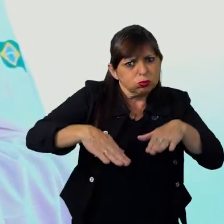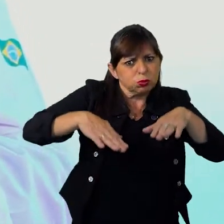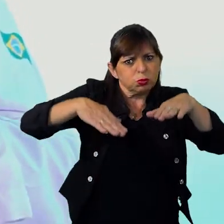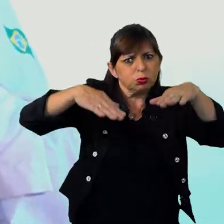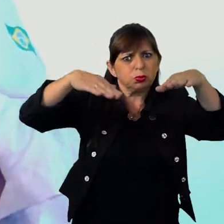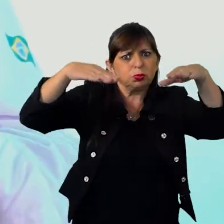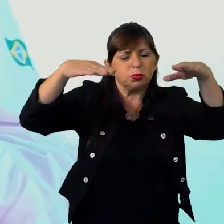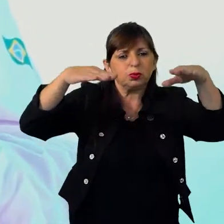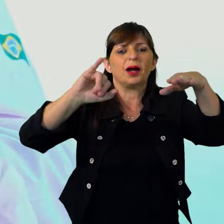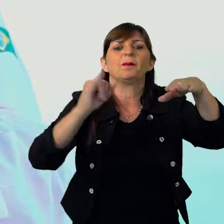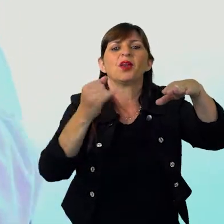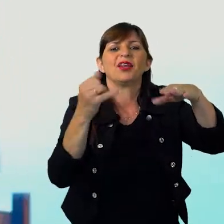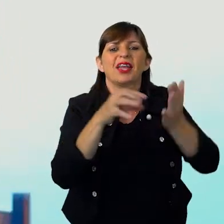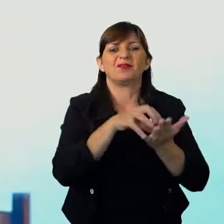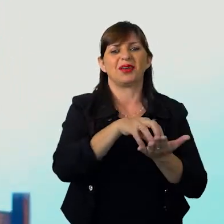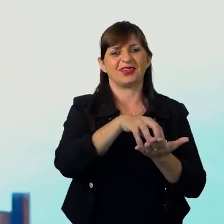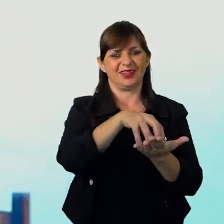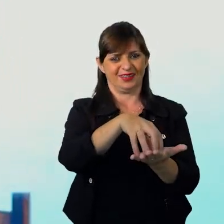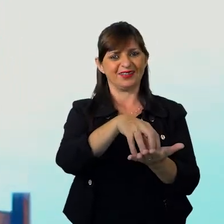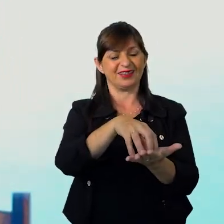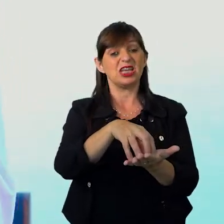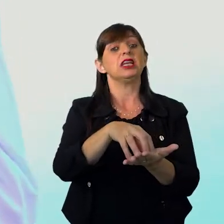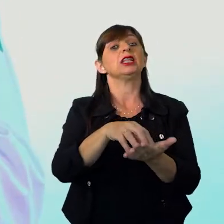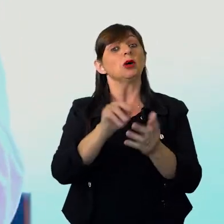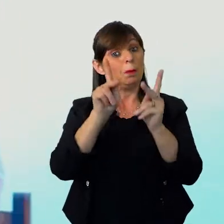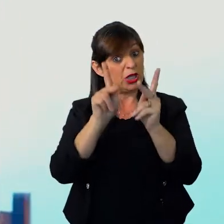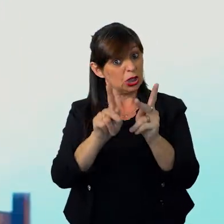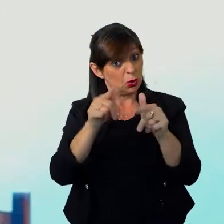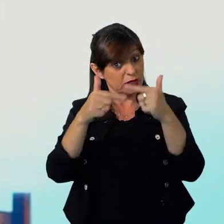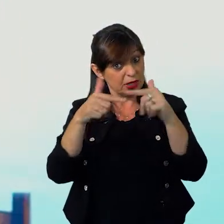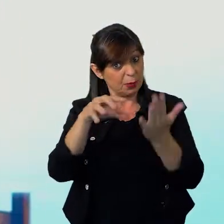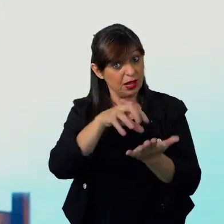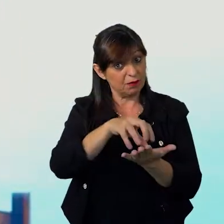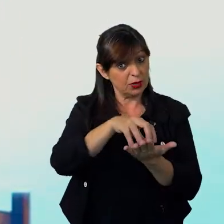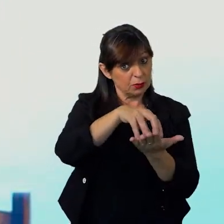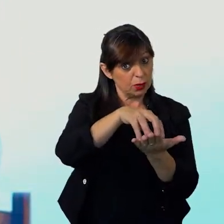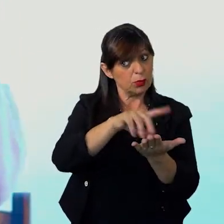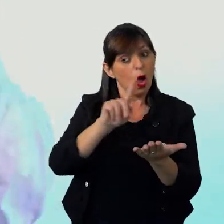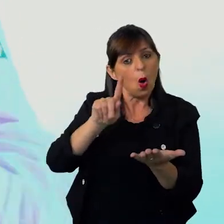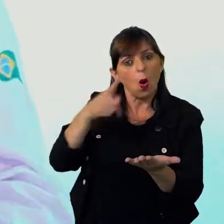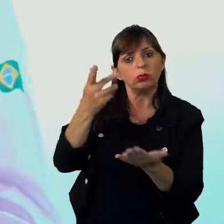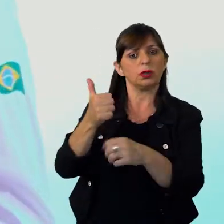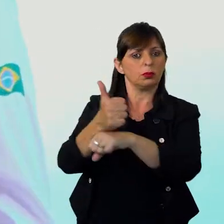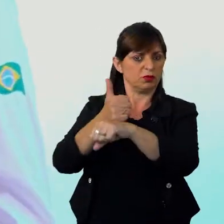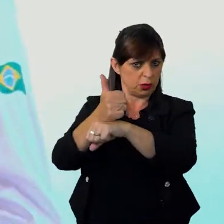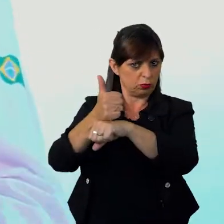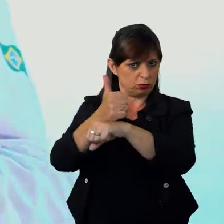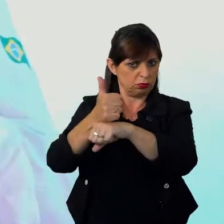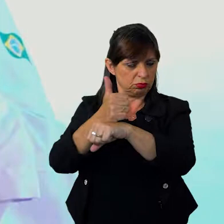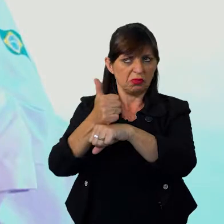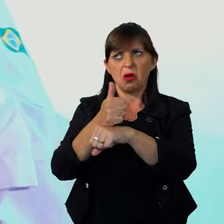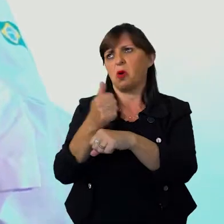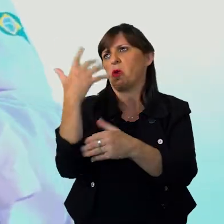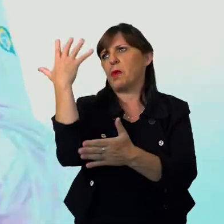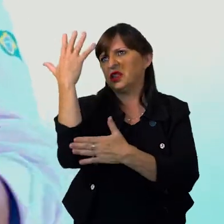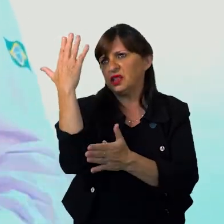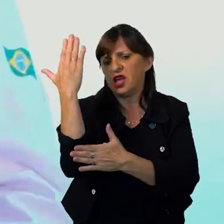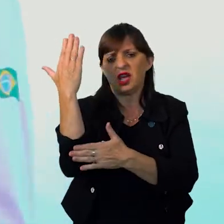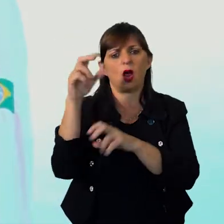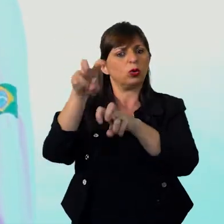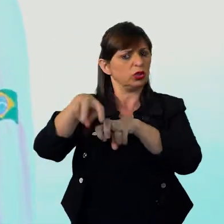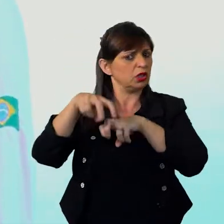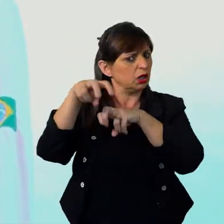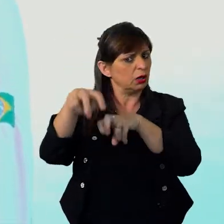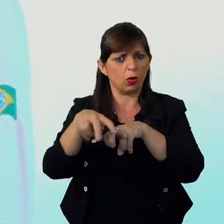e fizeram profissionais com outras atividades ou no campo na serraria trazendo madeira e